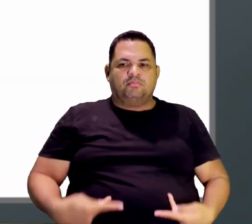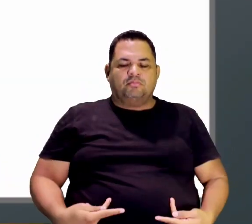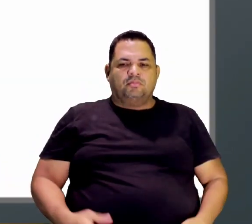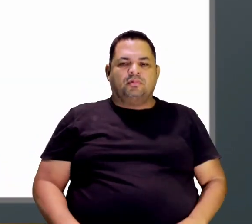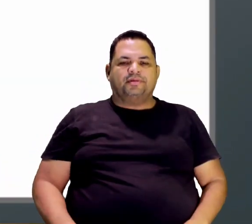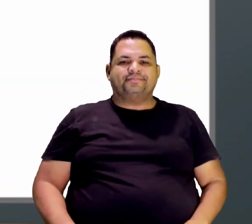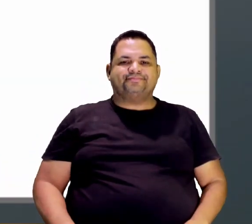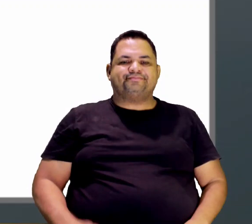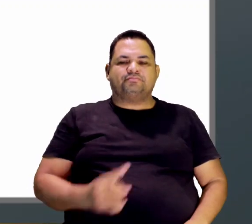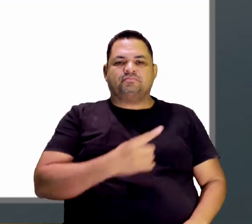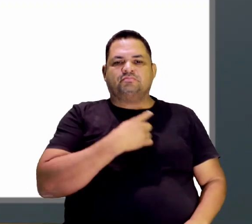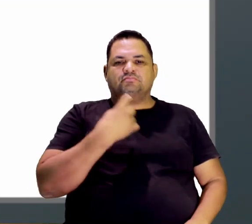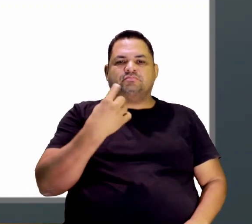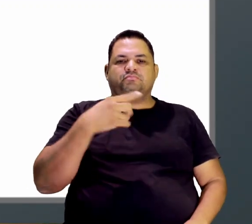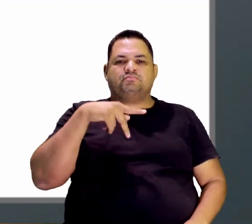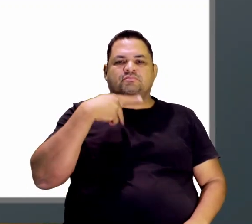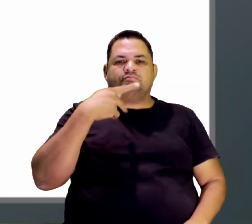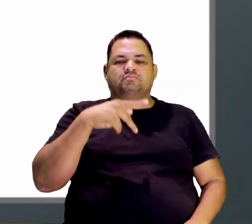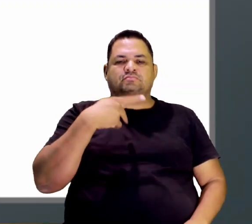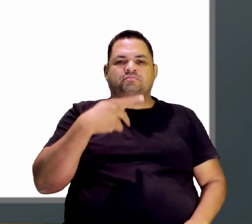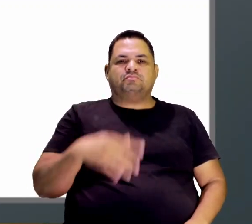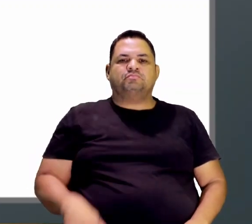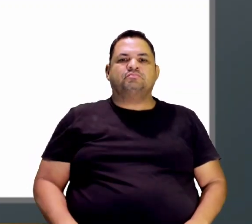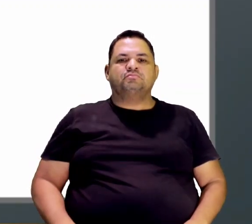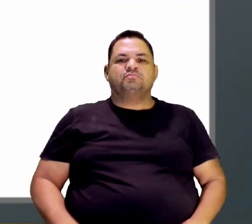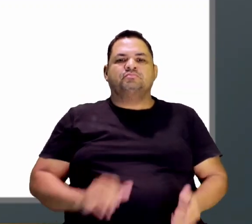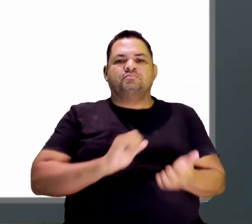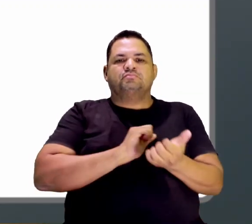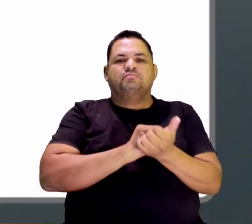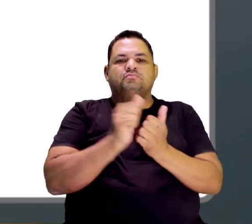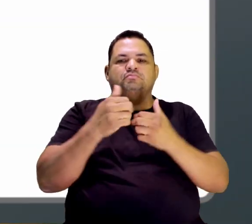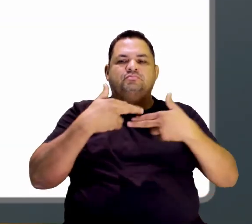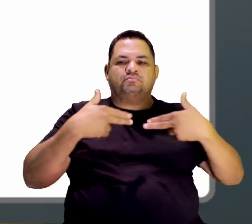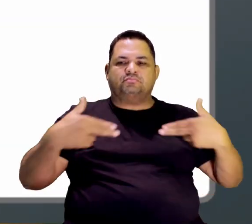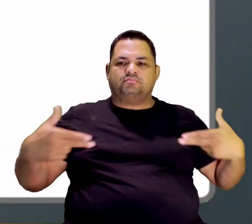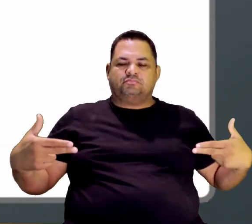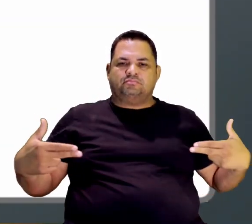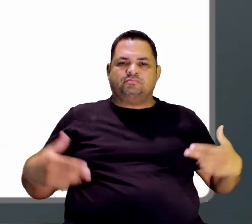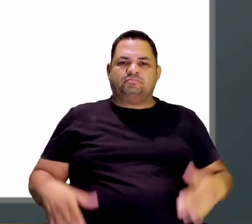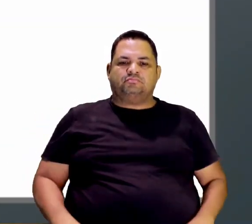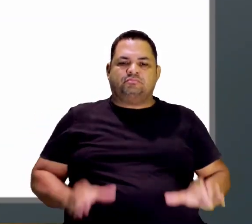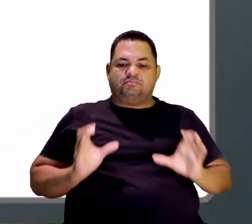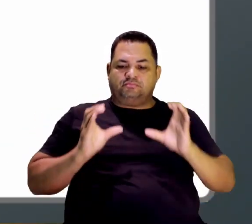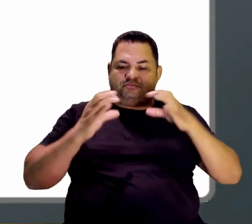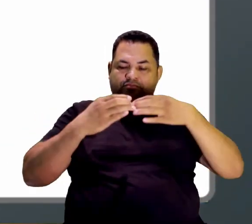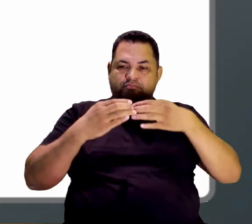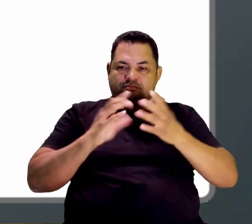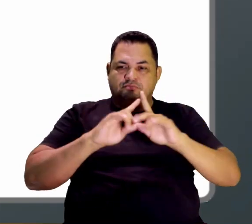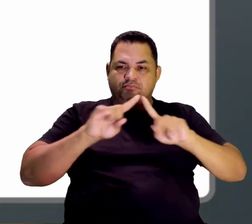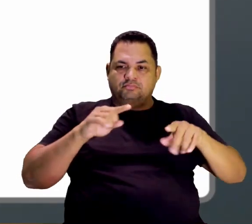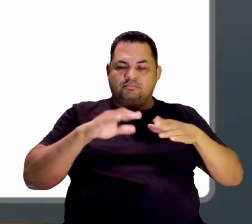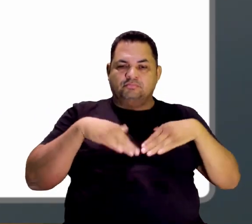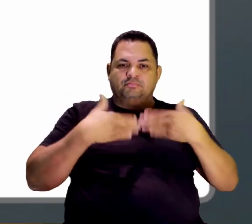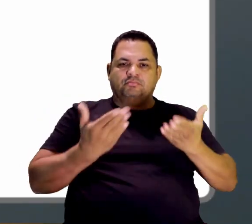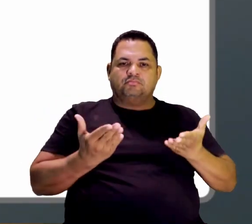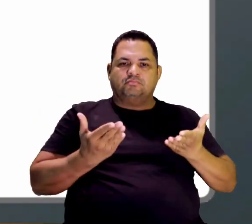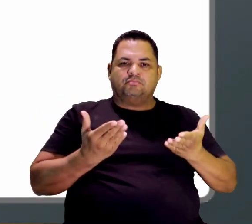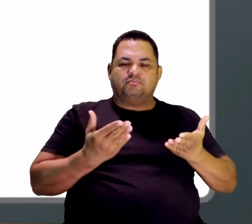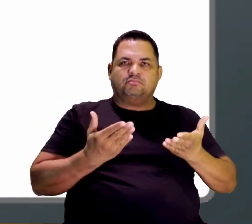de quê? De conjunto de regras, né, as quais a gente vai seguir aí para realizar uma determinada